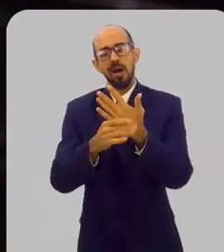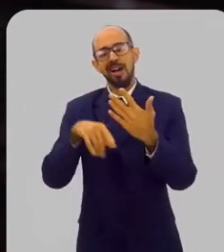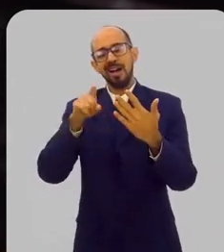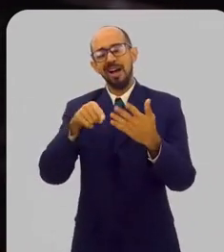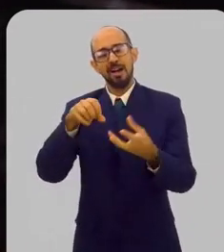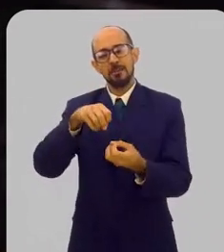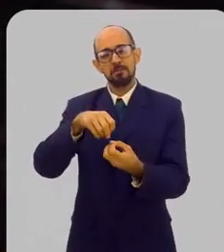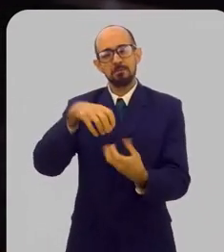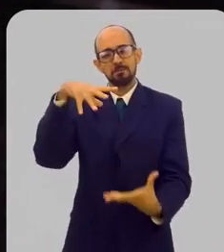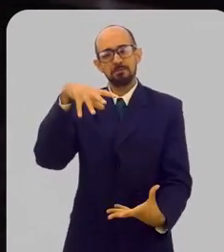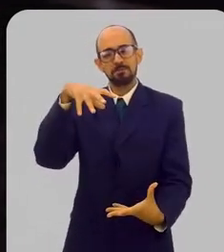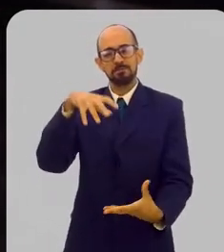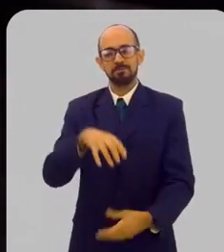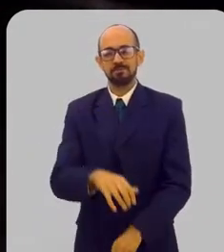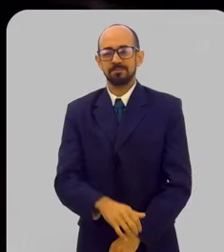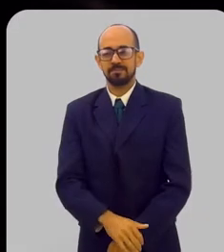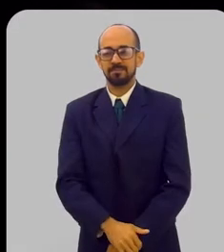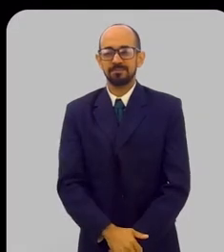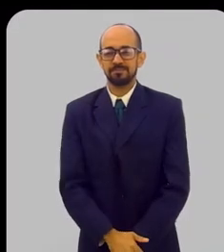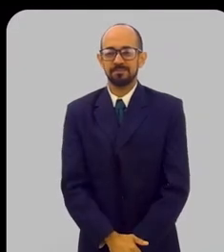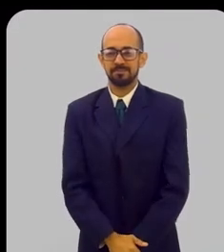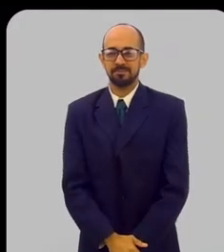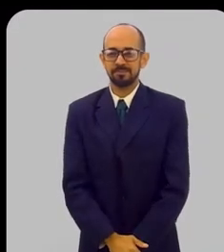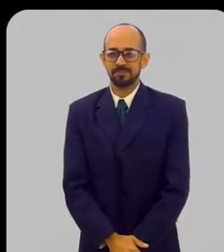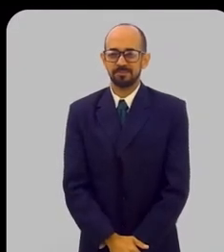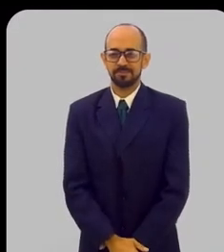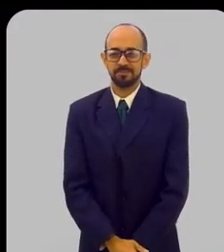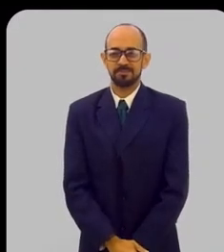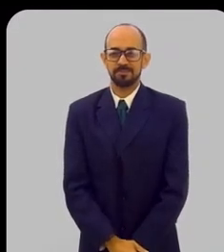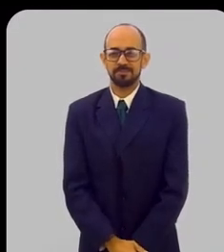é mão de magia.